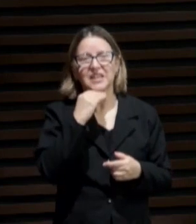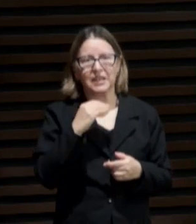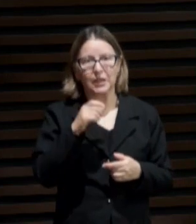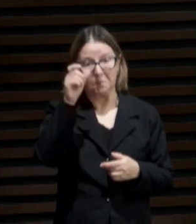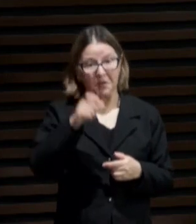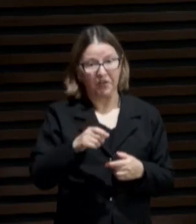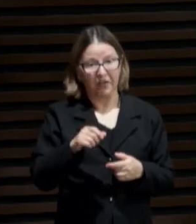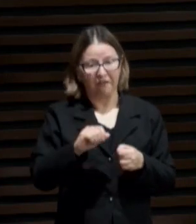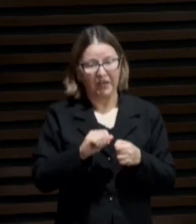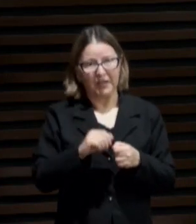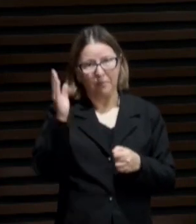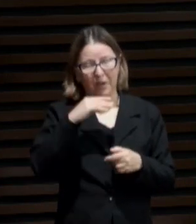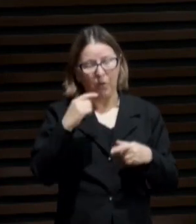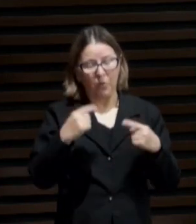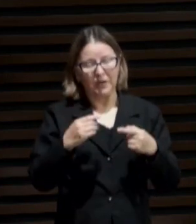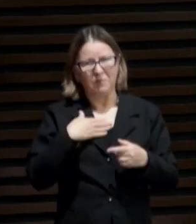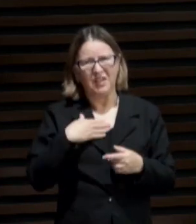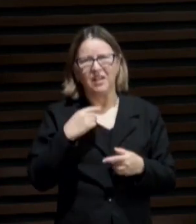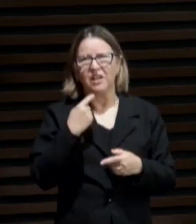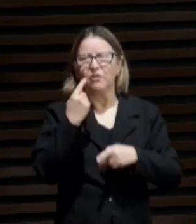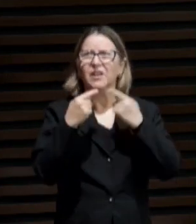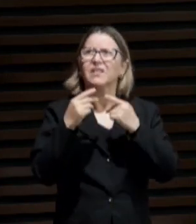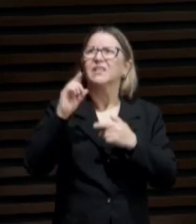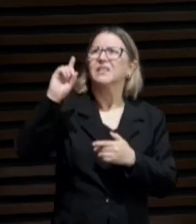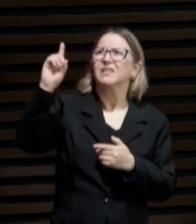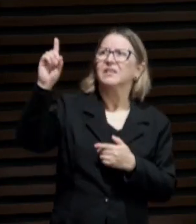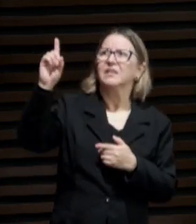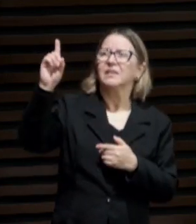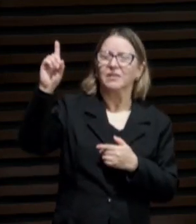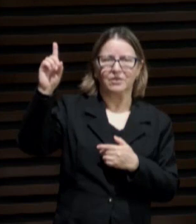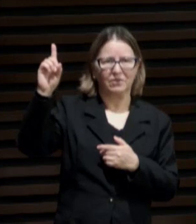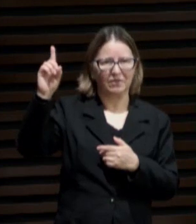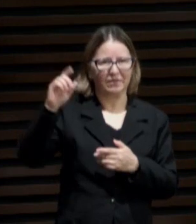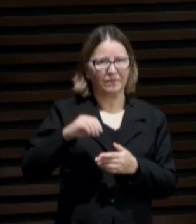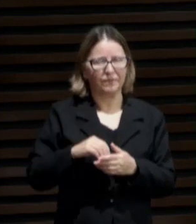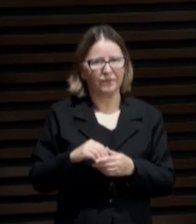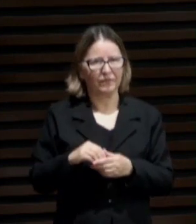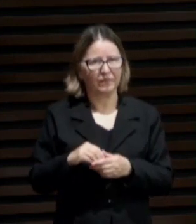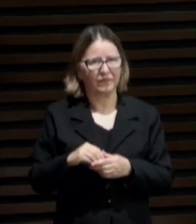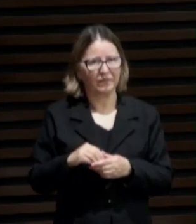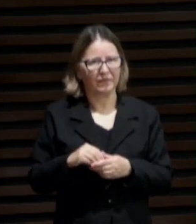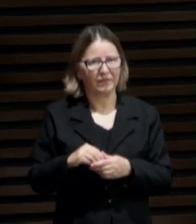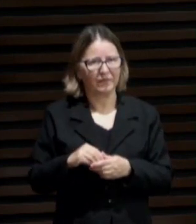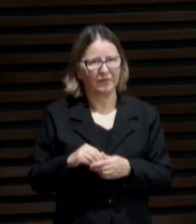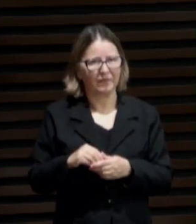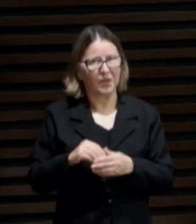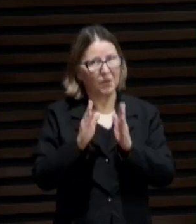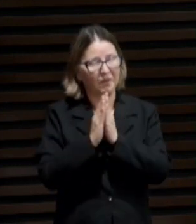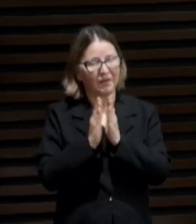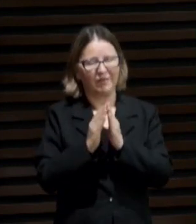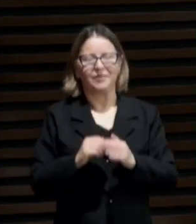mim, eu dizia: Deus. Falei: por isso que a senhora está sentada aqui com 92 anos, com essa força.